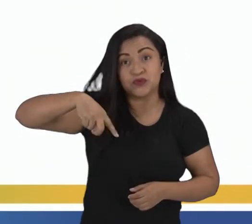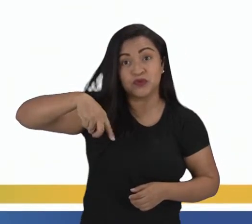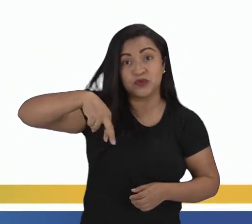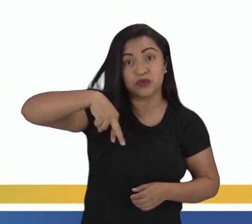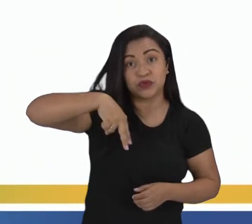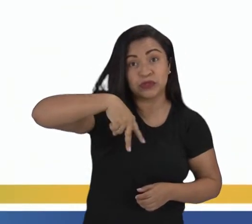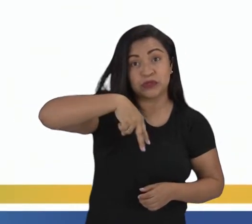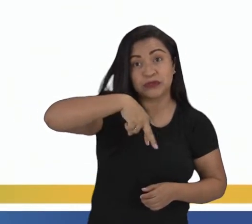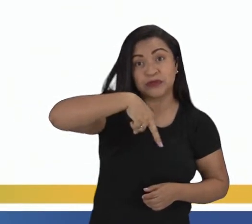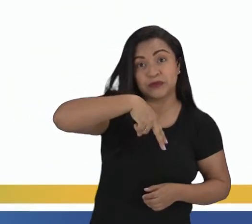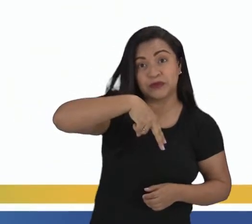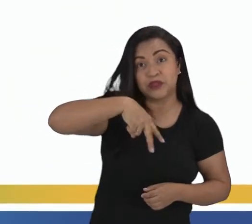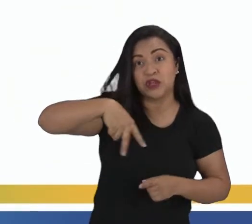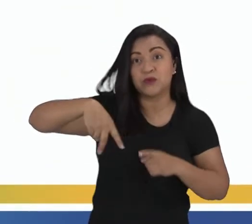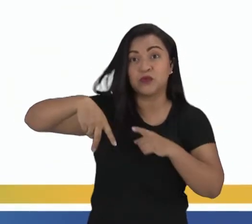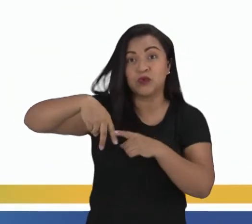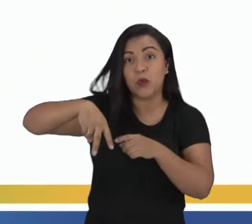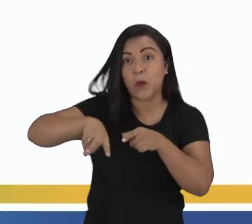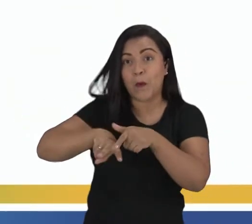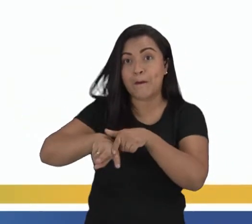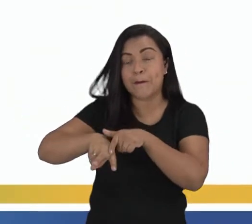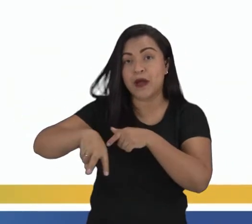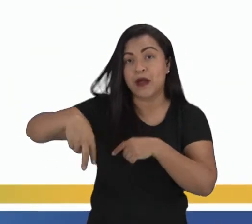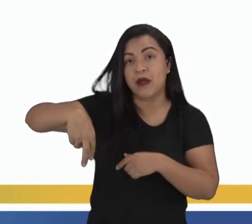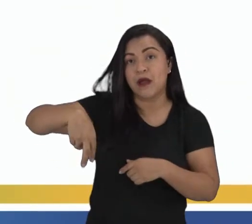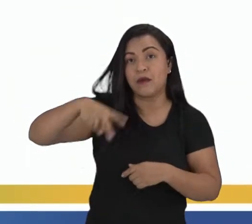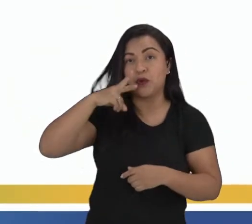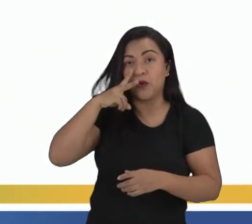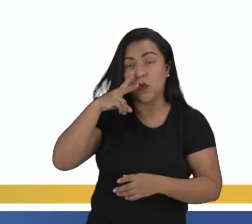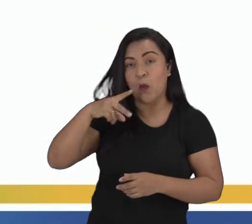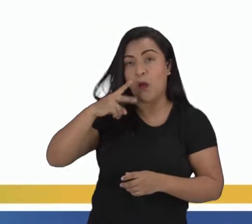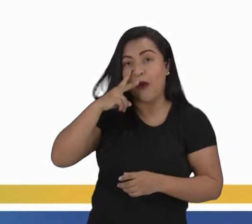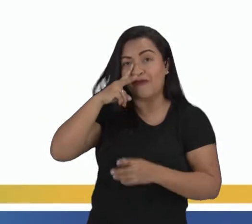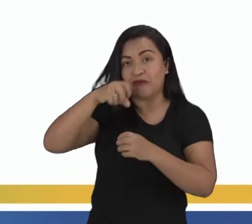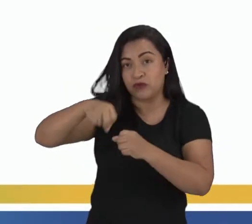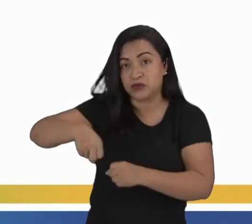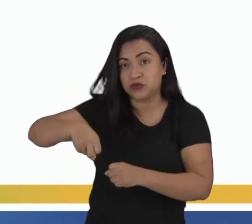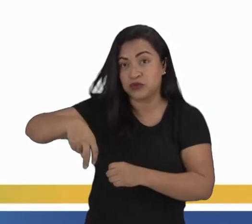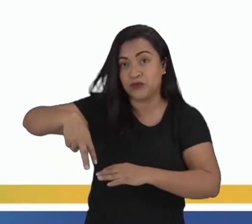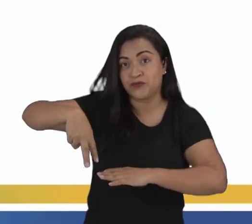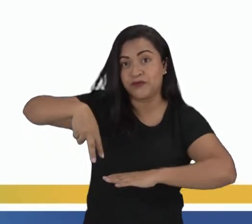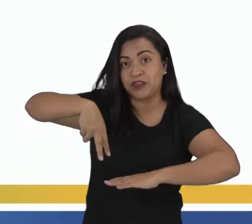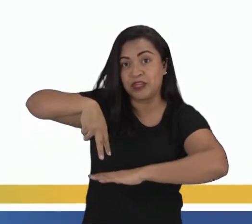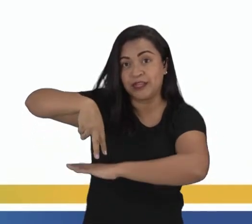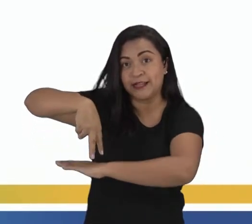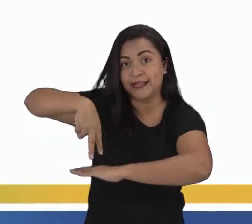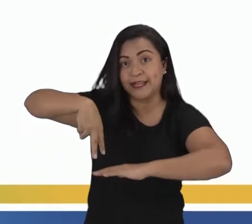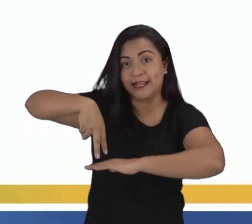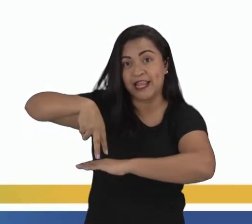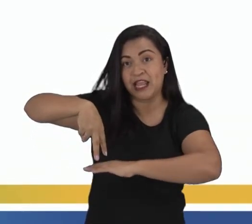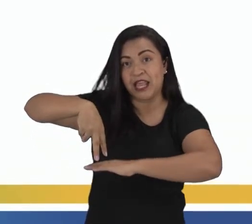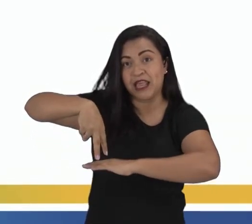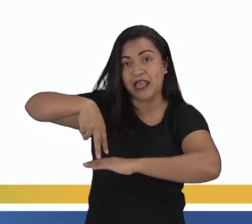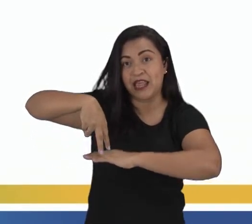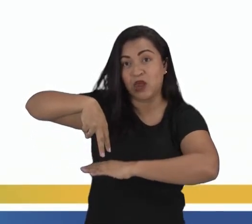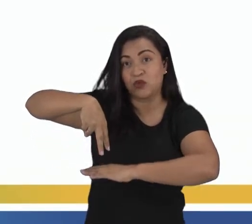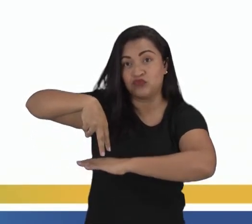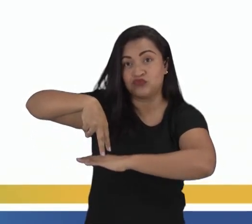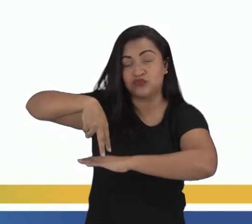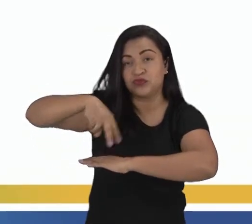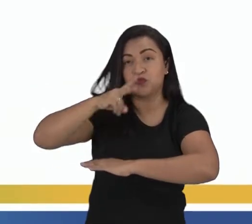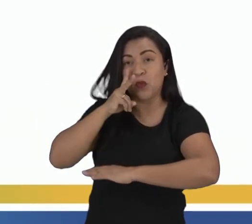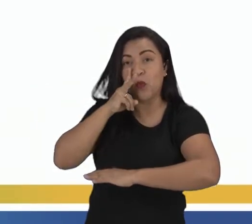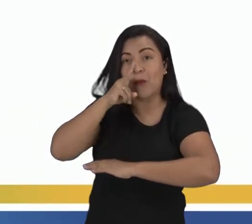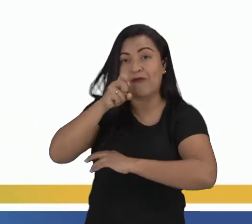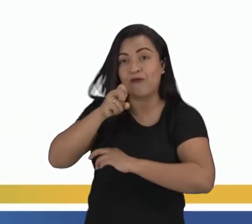pé aplicando uma força no chão e a reação seria o chão aplicando uma força contrária, mas na